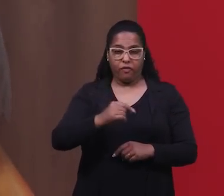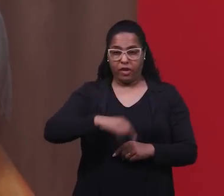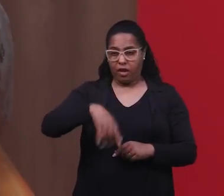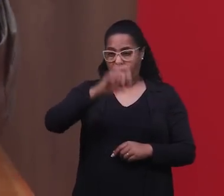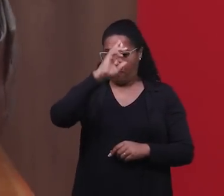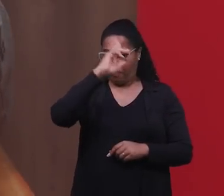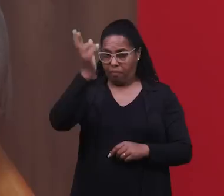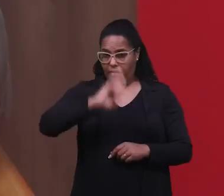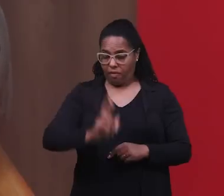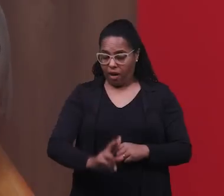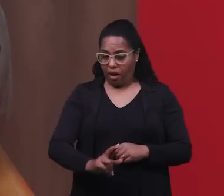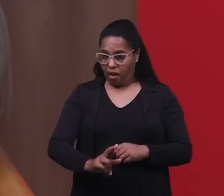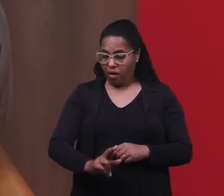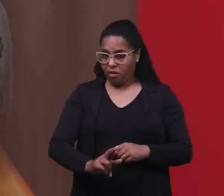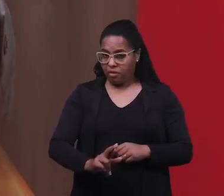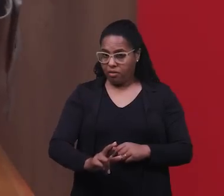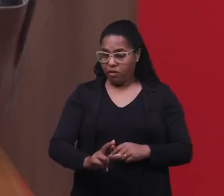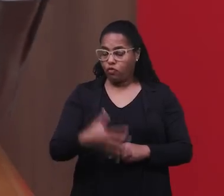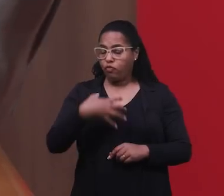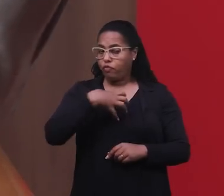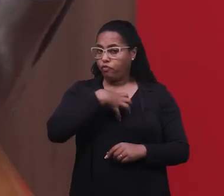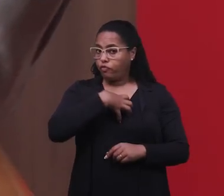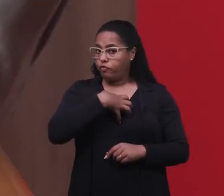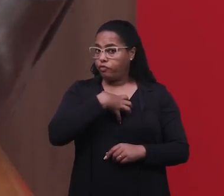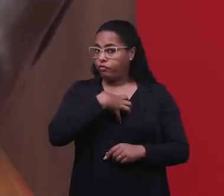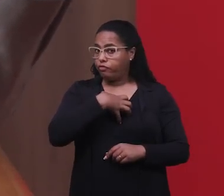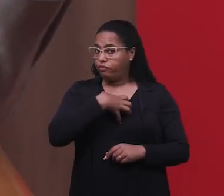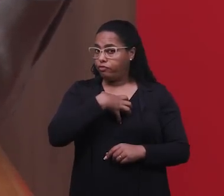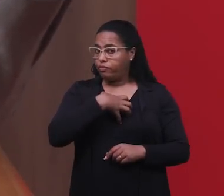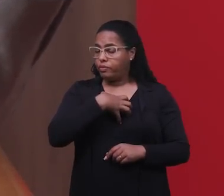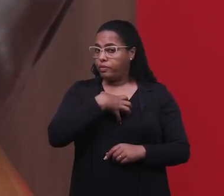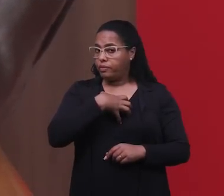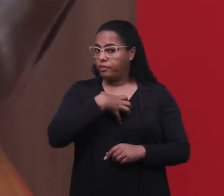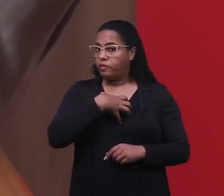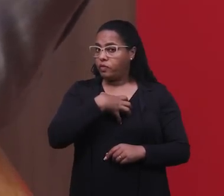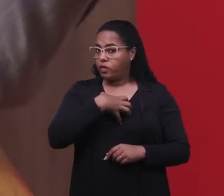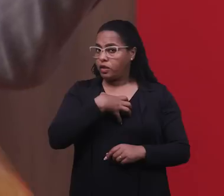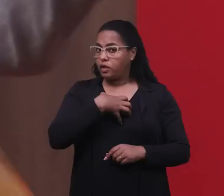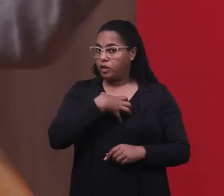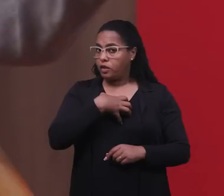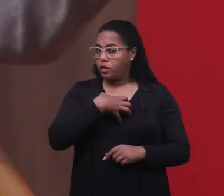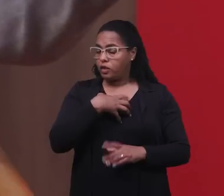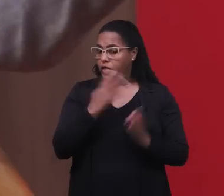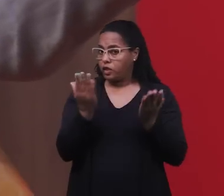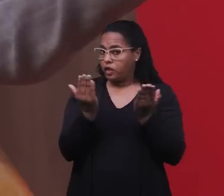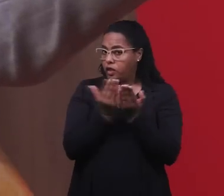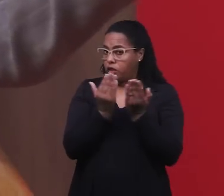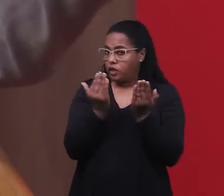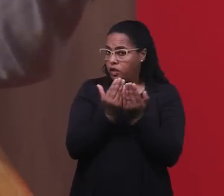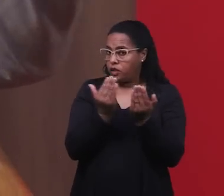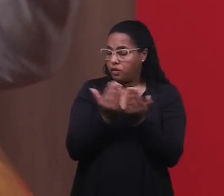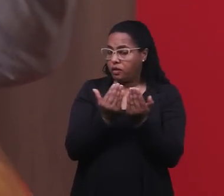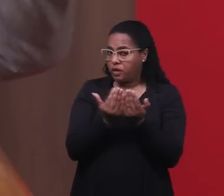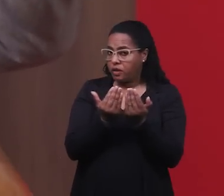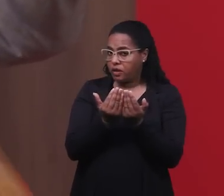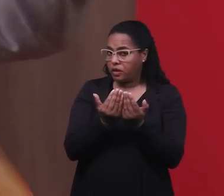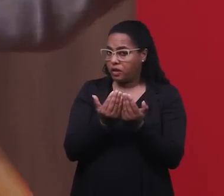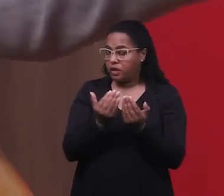pelo racional, a forma que esse crente estava,